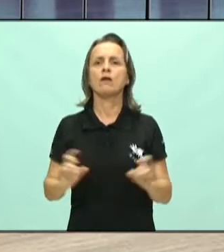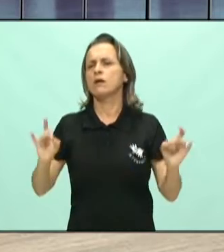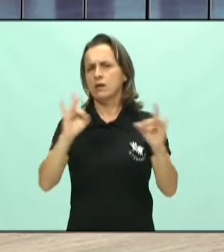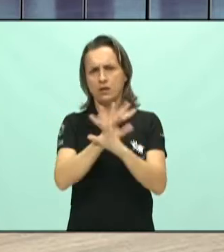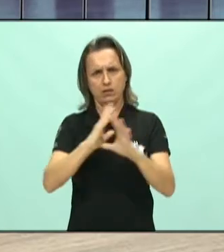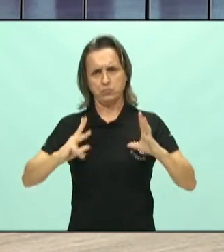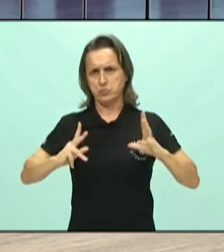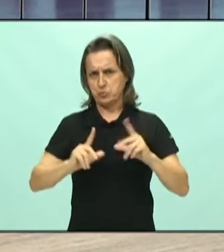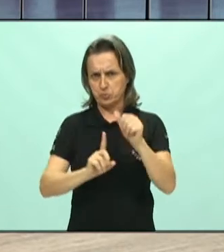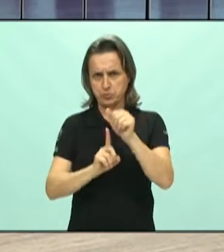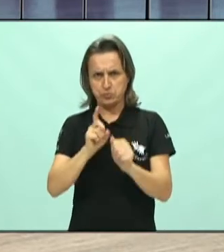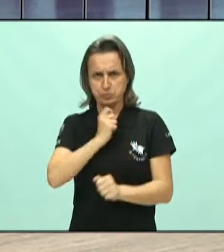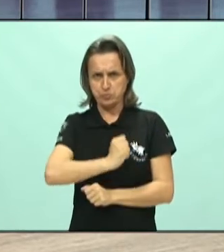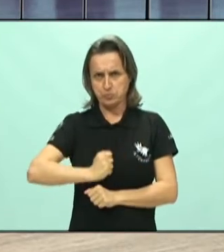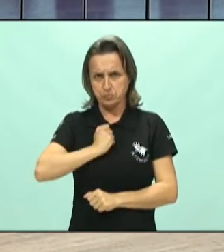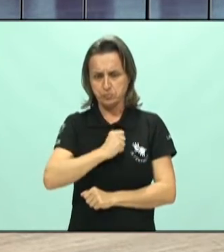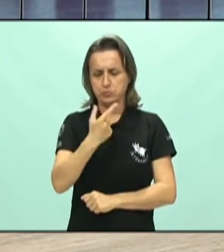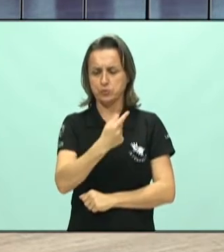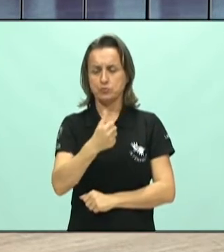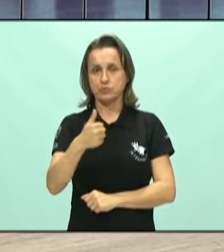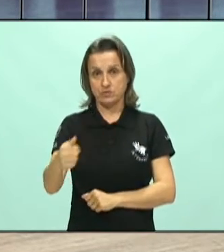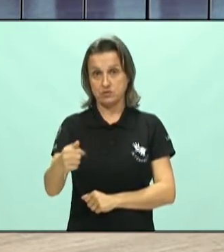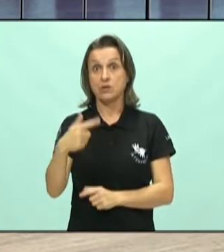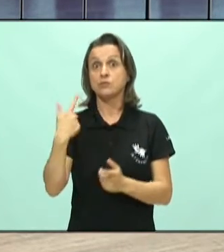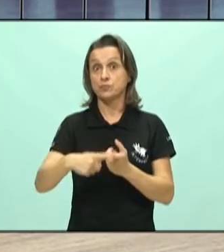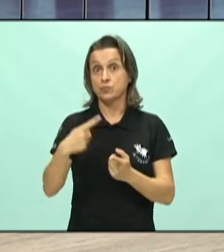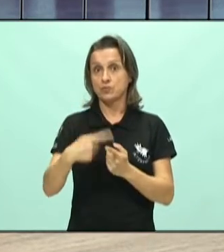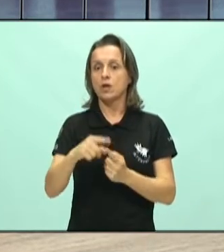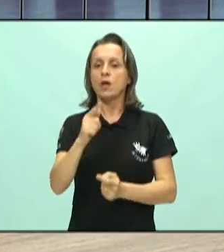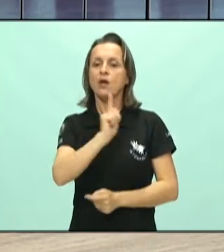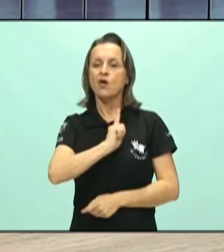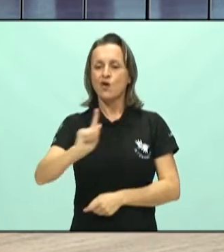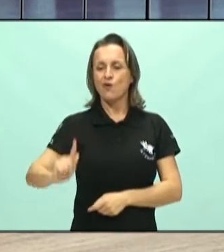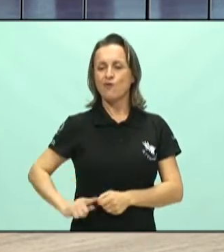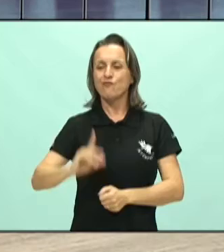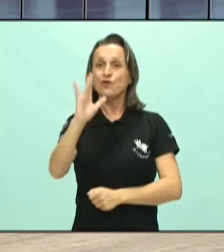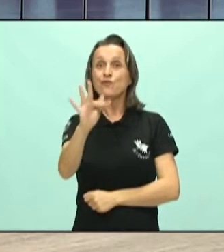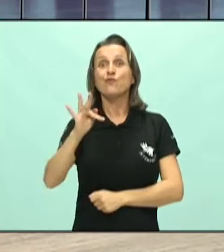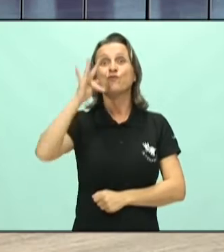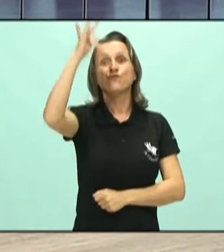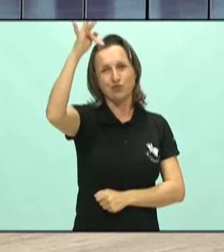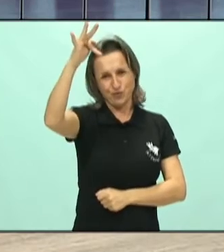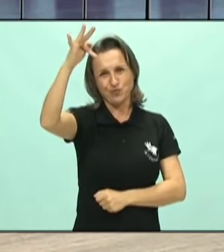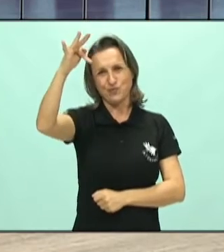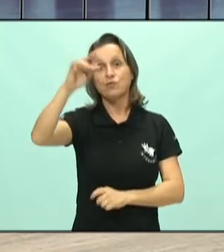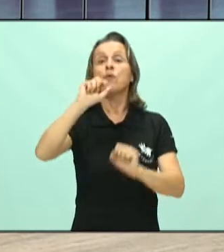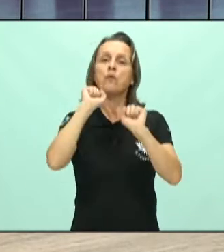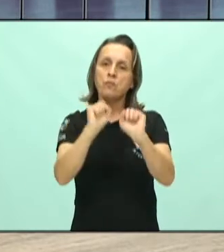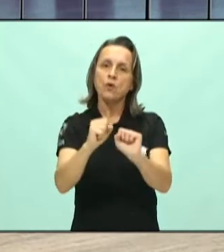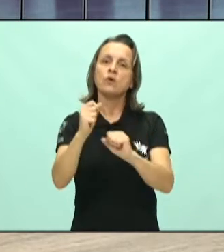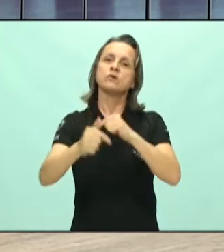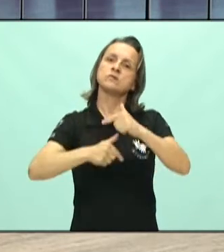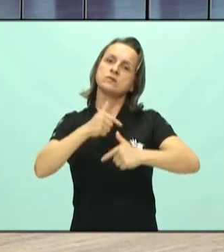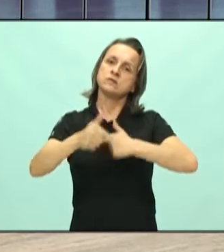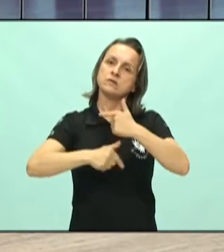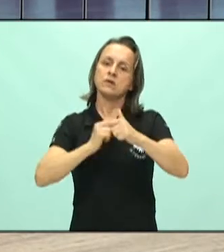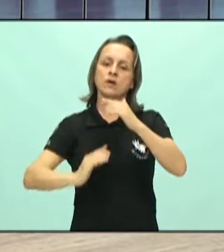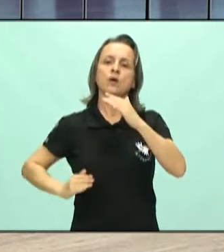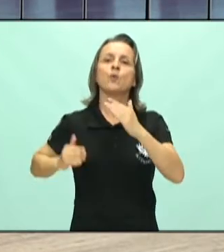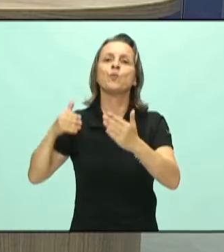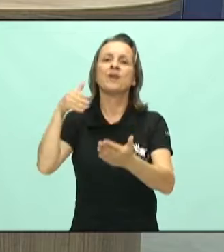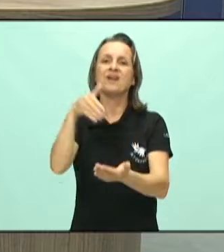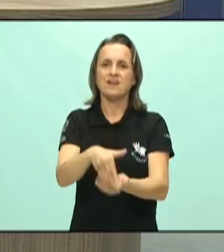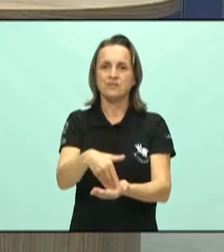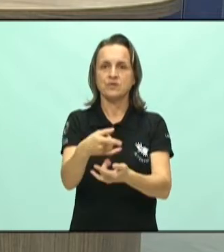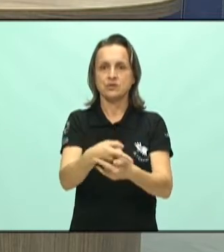2017 para que governos futuros a esse que venham a suceder esse governo que nós temos hoje possam trabalhar com esse limite de